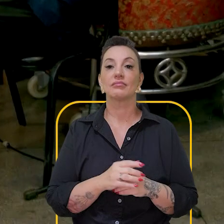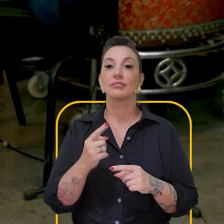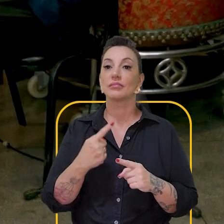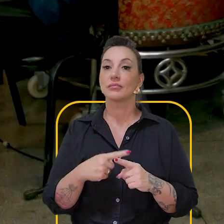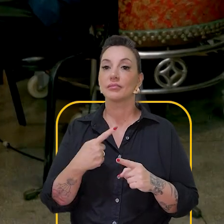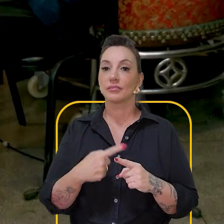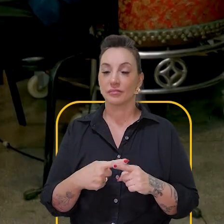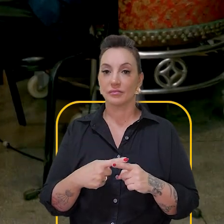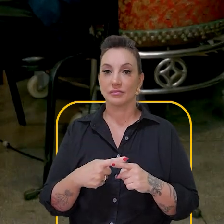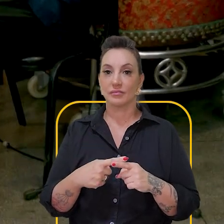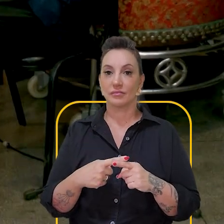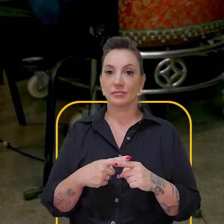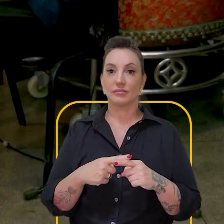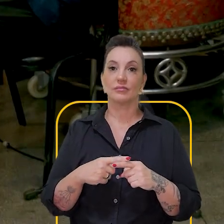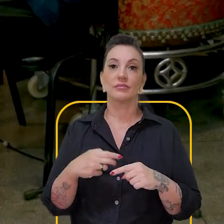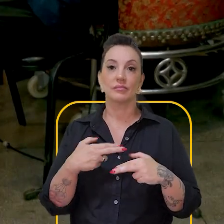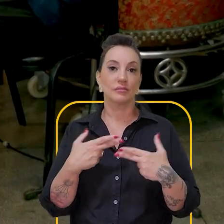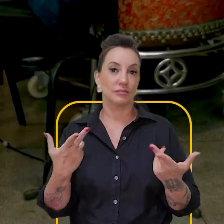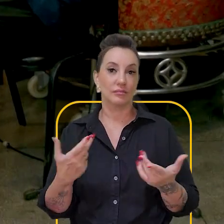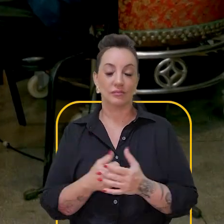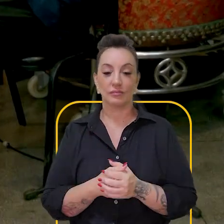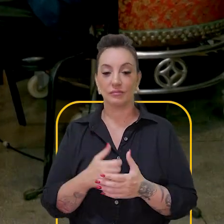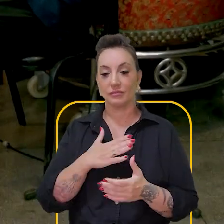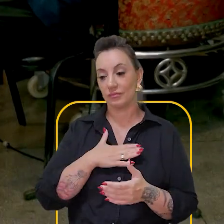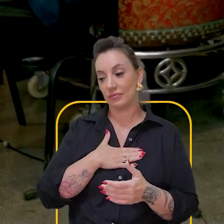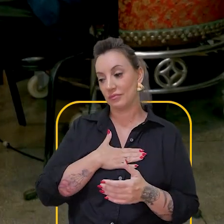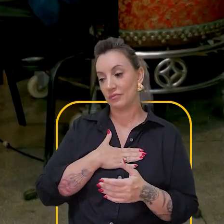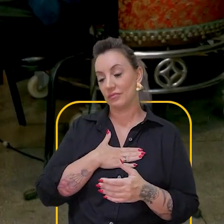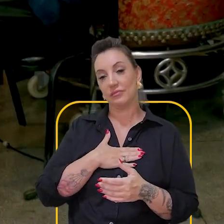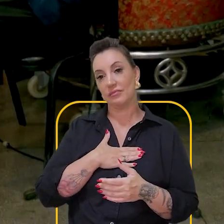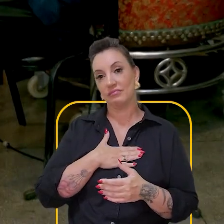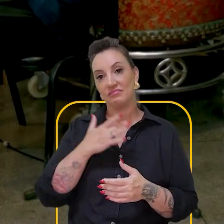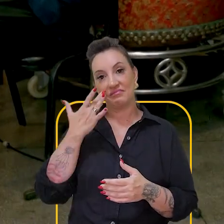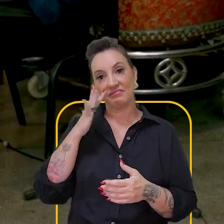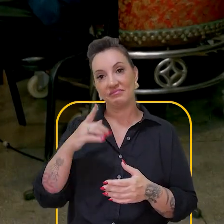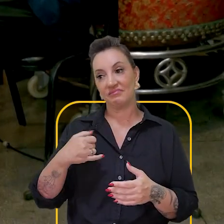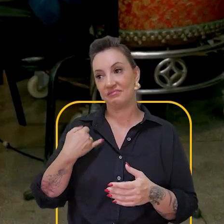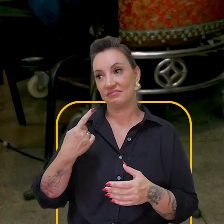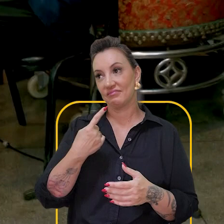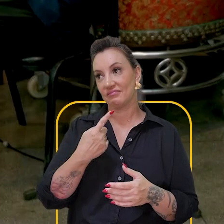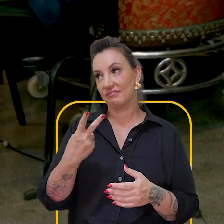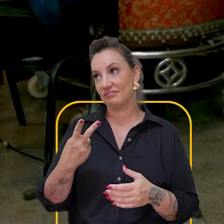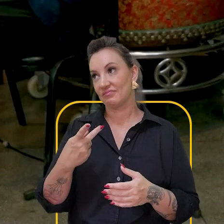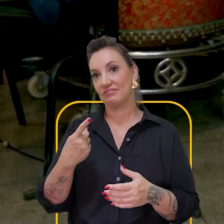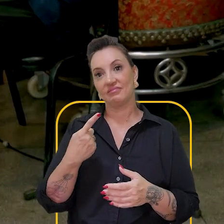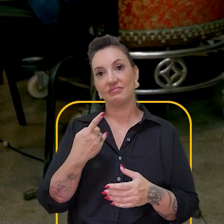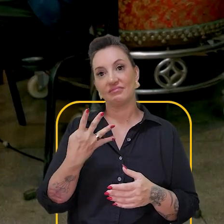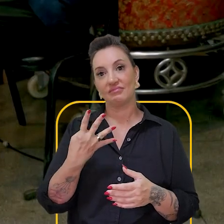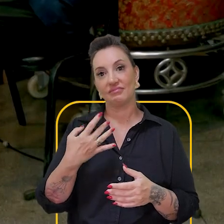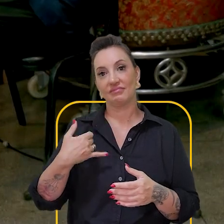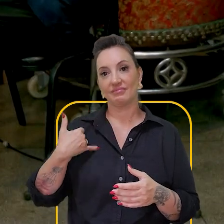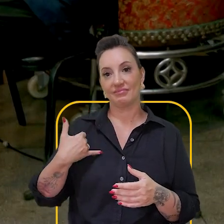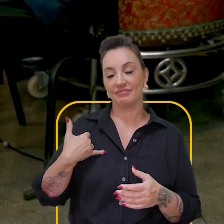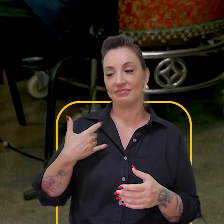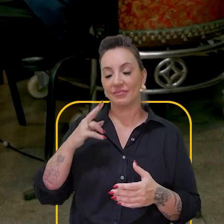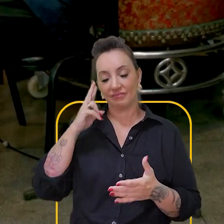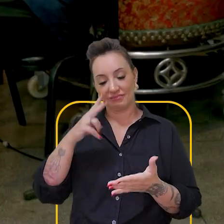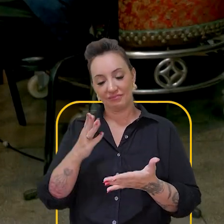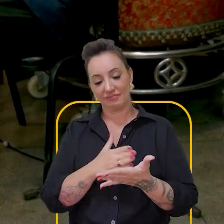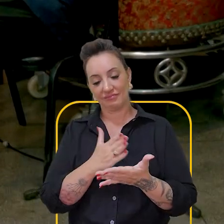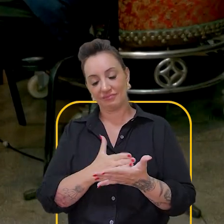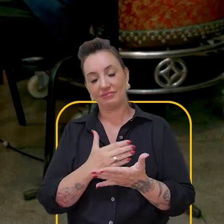e como porque enfim eu lá com meus sei lá 12 14 anos olhando os